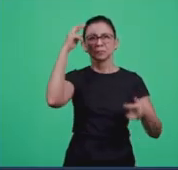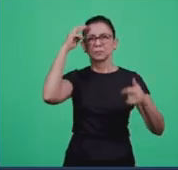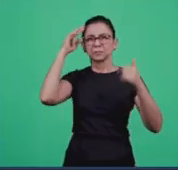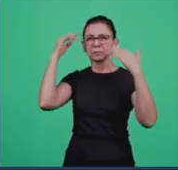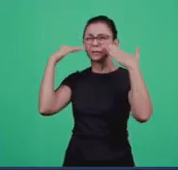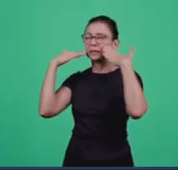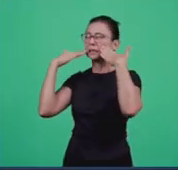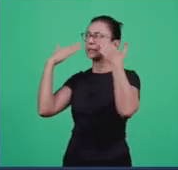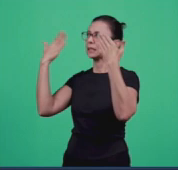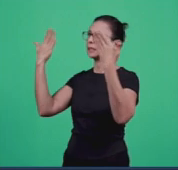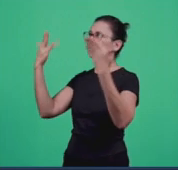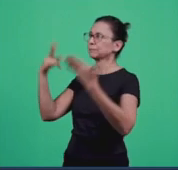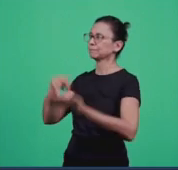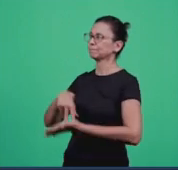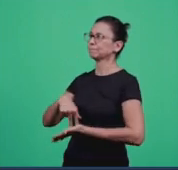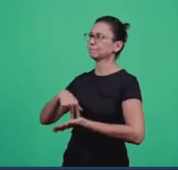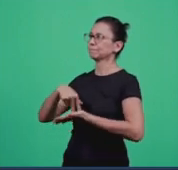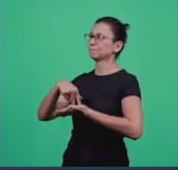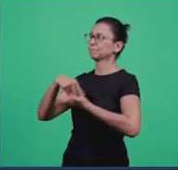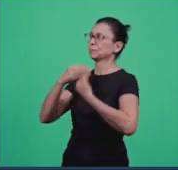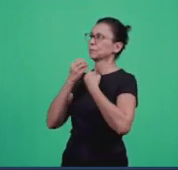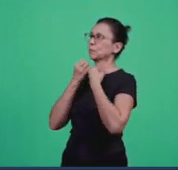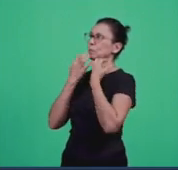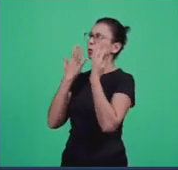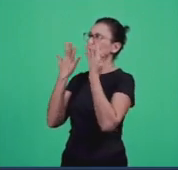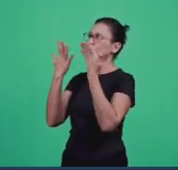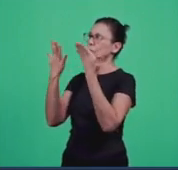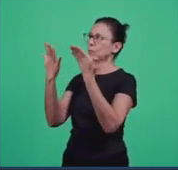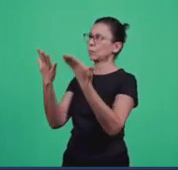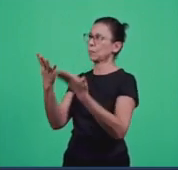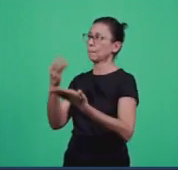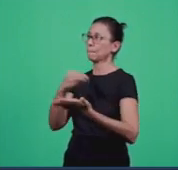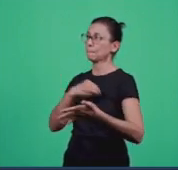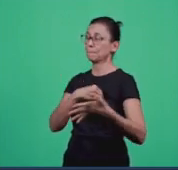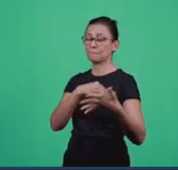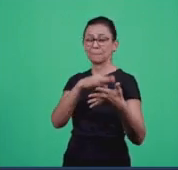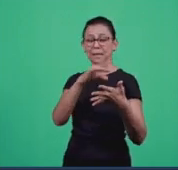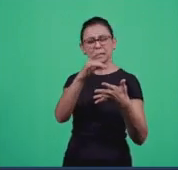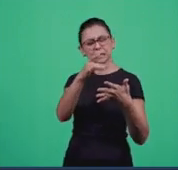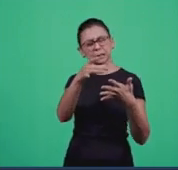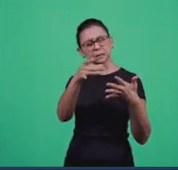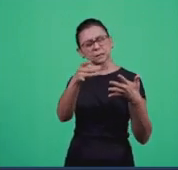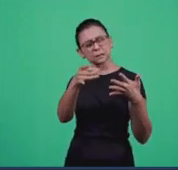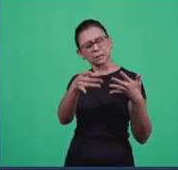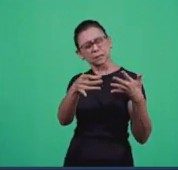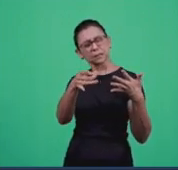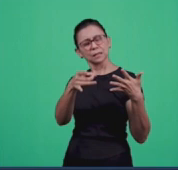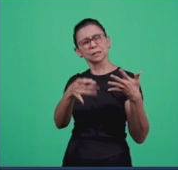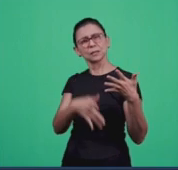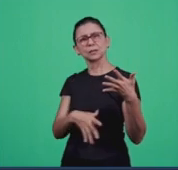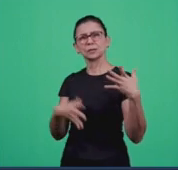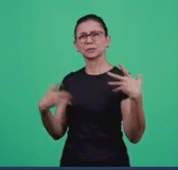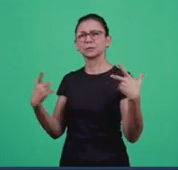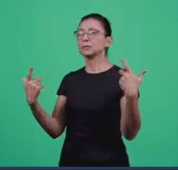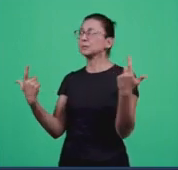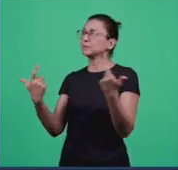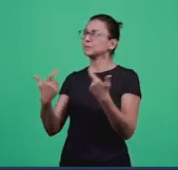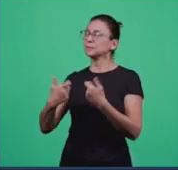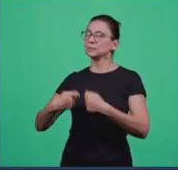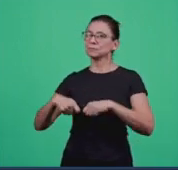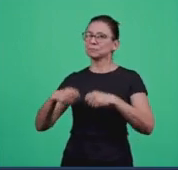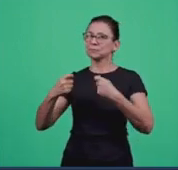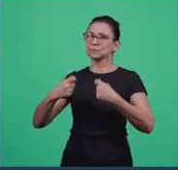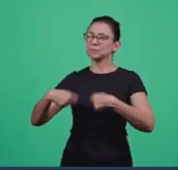pra confessar a ti os meus pecados.